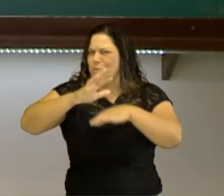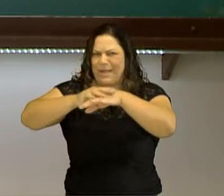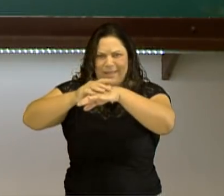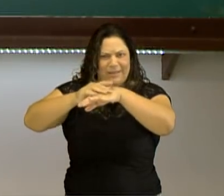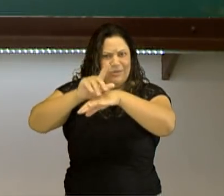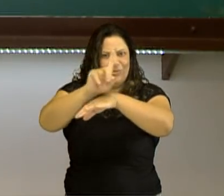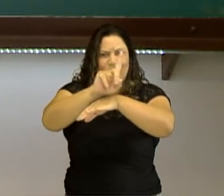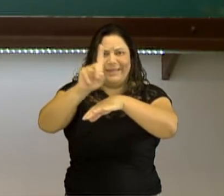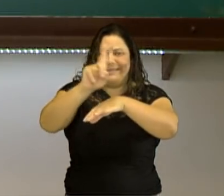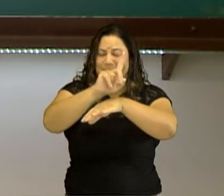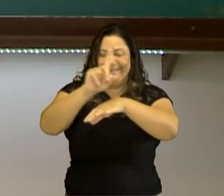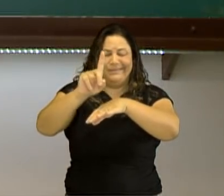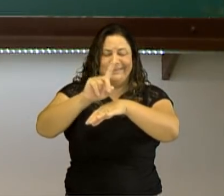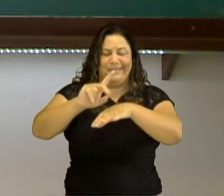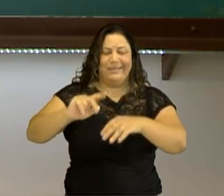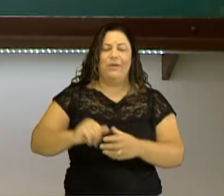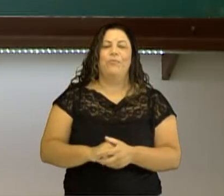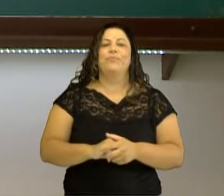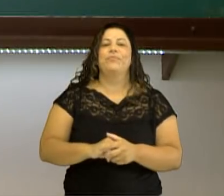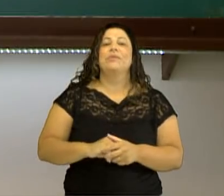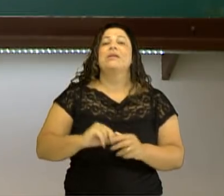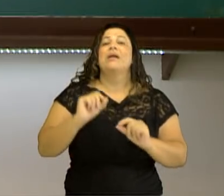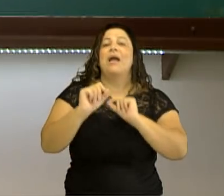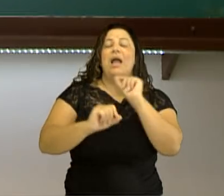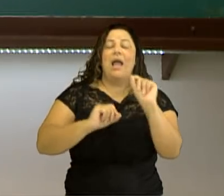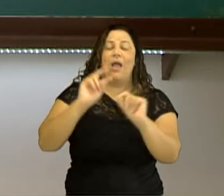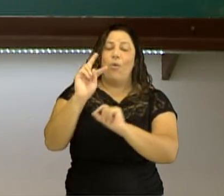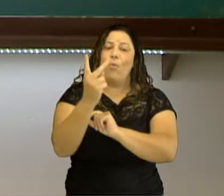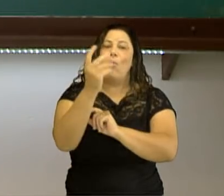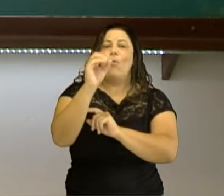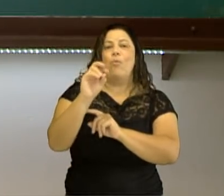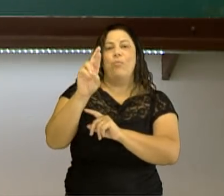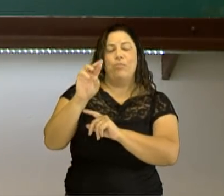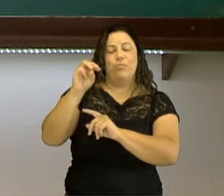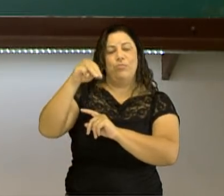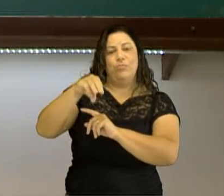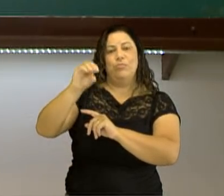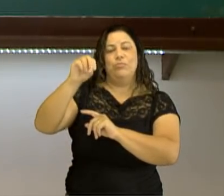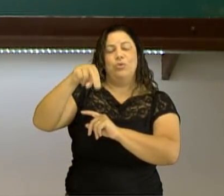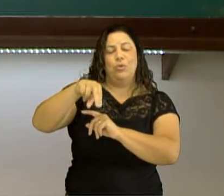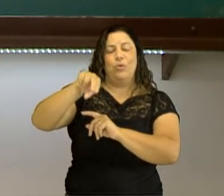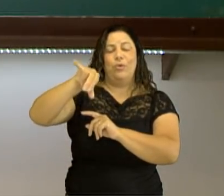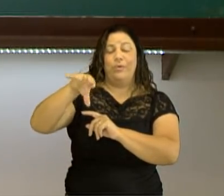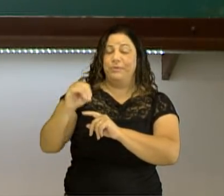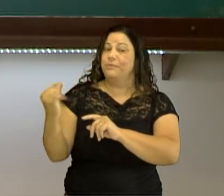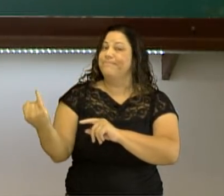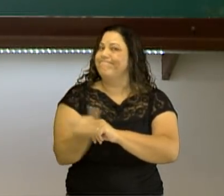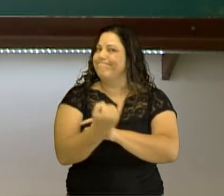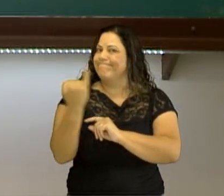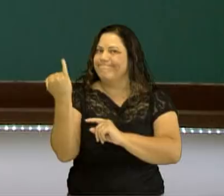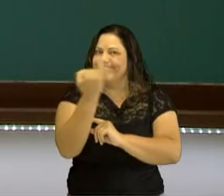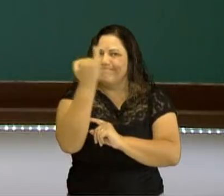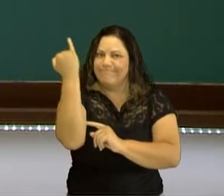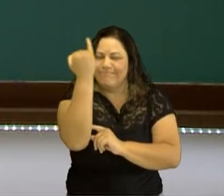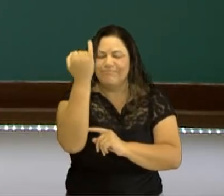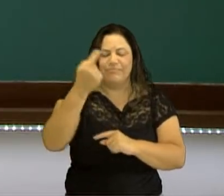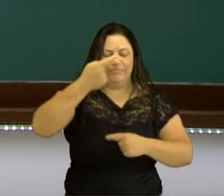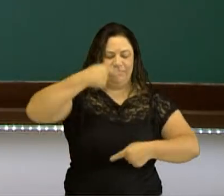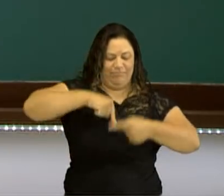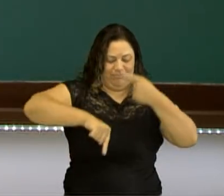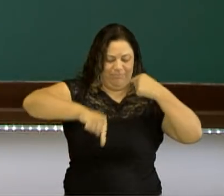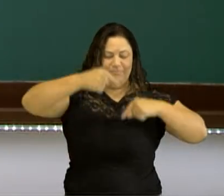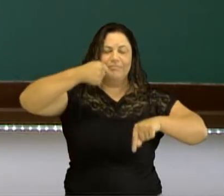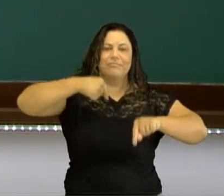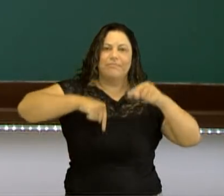um hormônio e importantíssimo, inclusive. Outra função também dos lipídios é